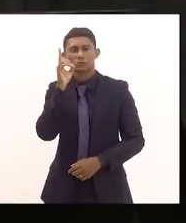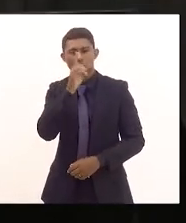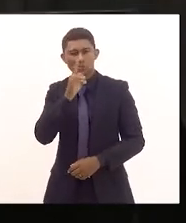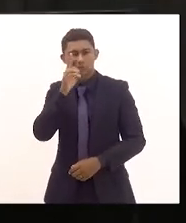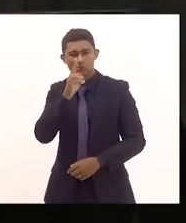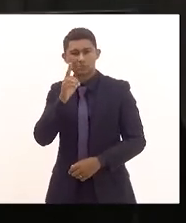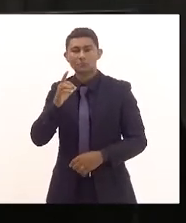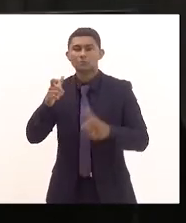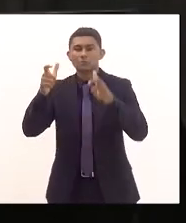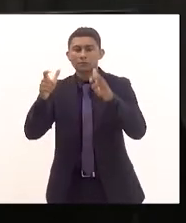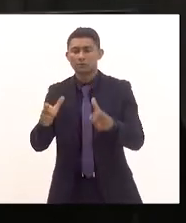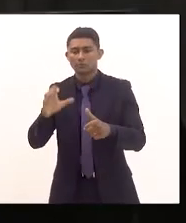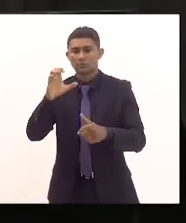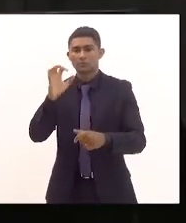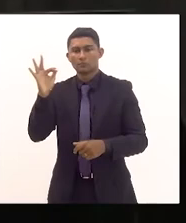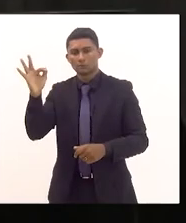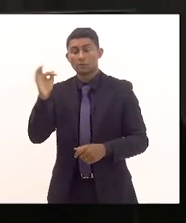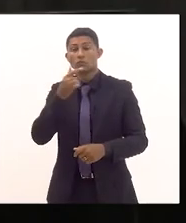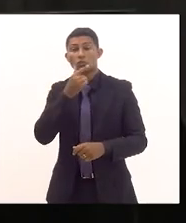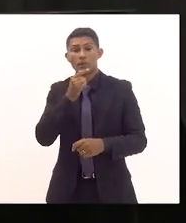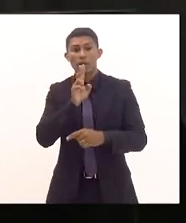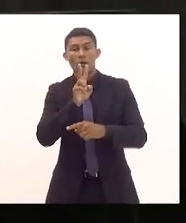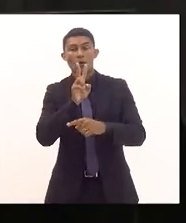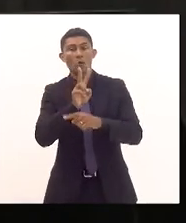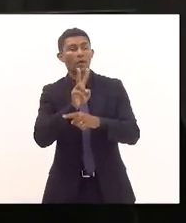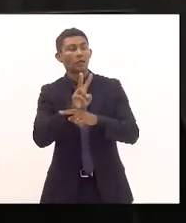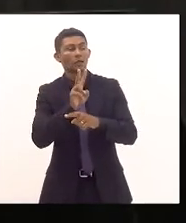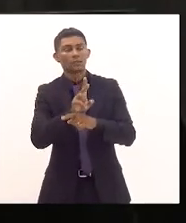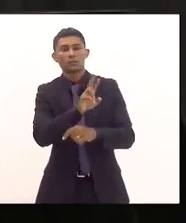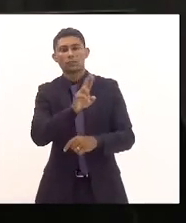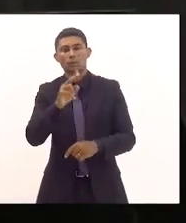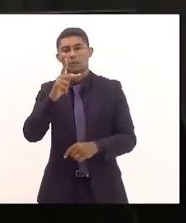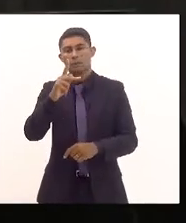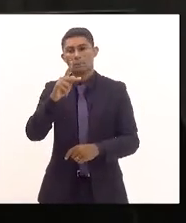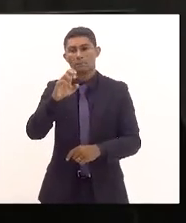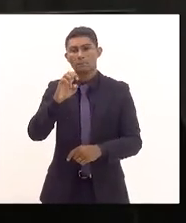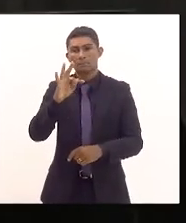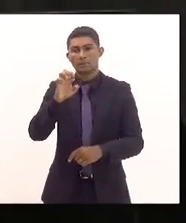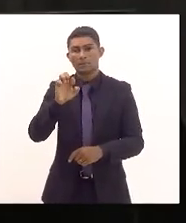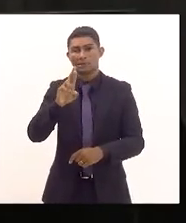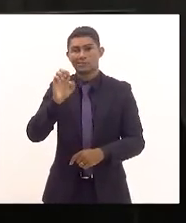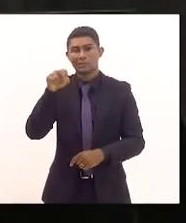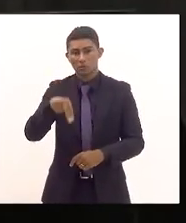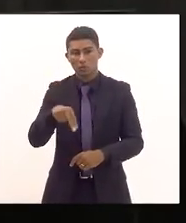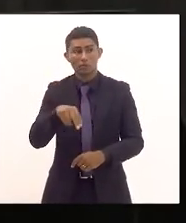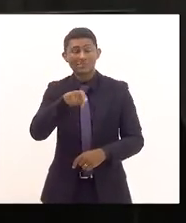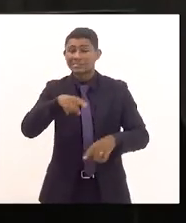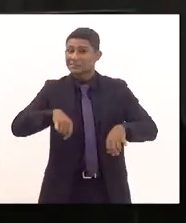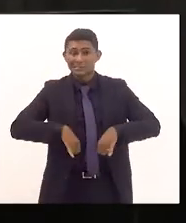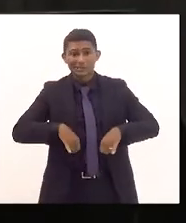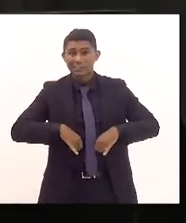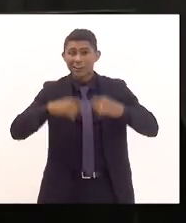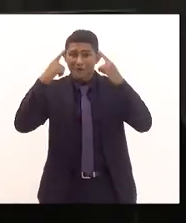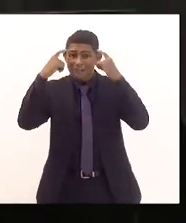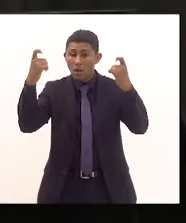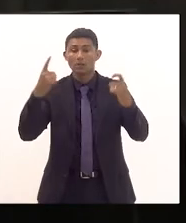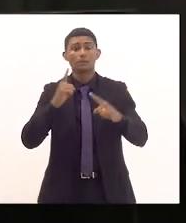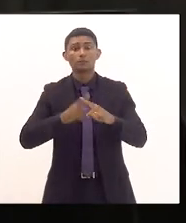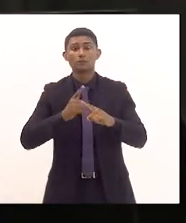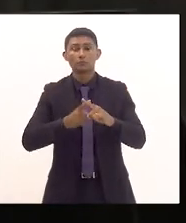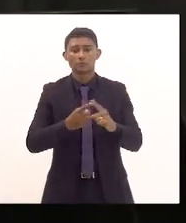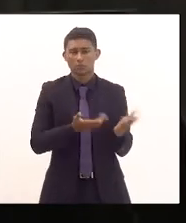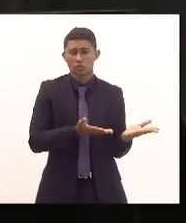e que eu guarda civil municipal Peterson foi agredido por quatro jovens